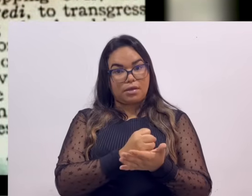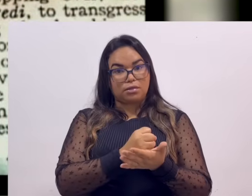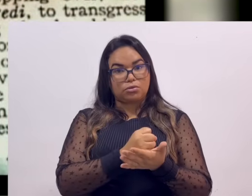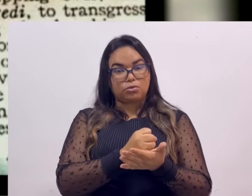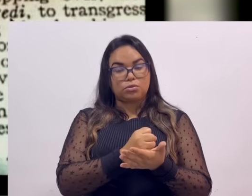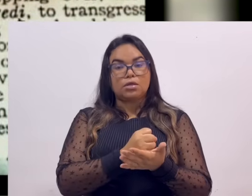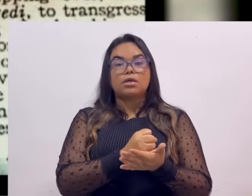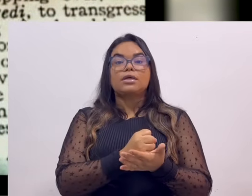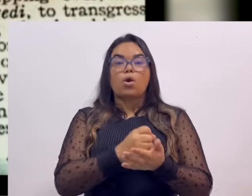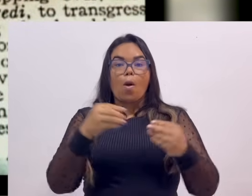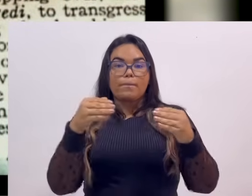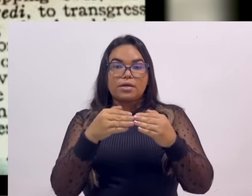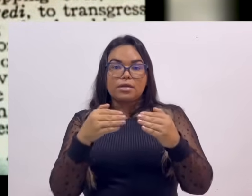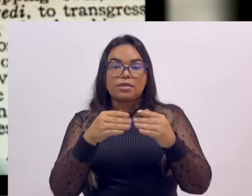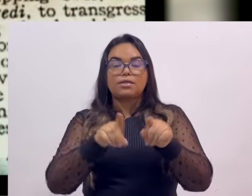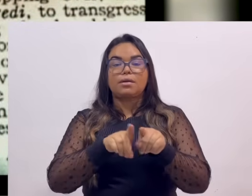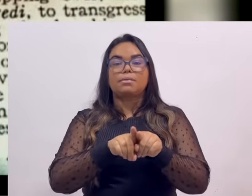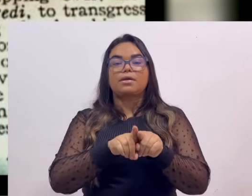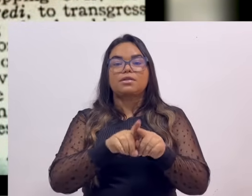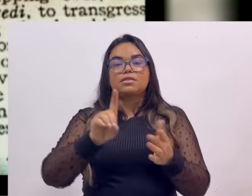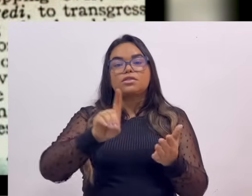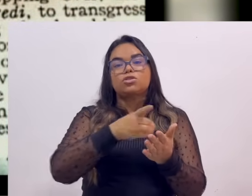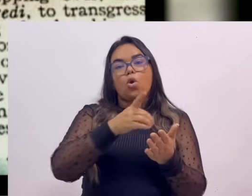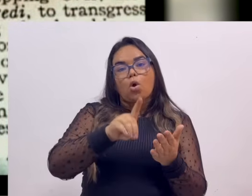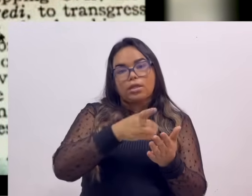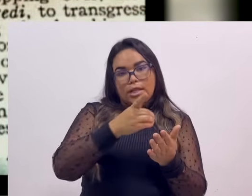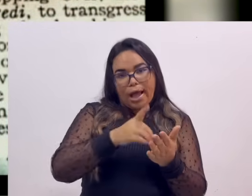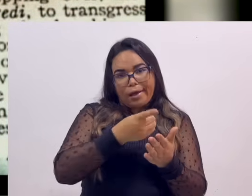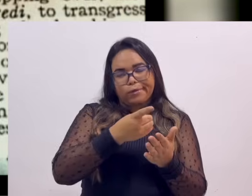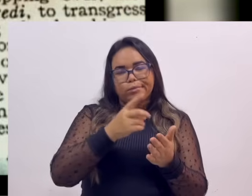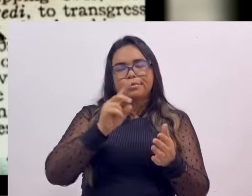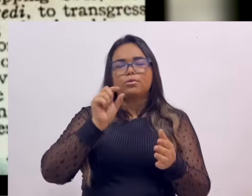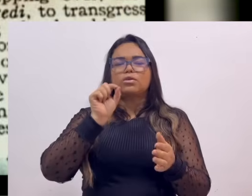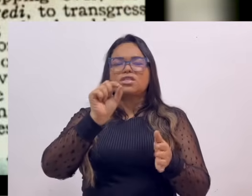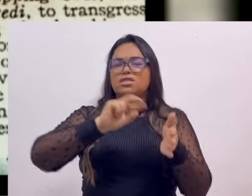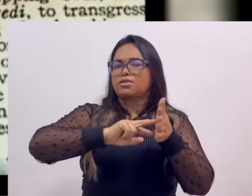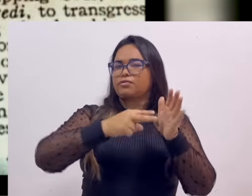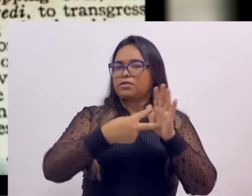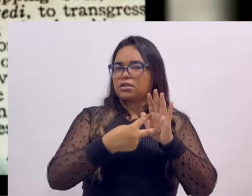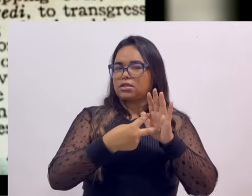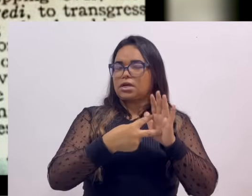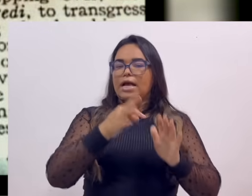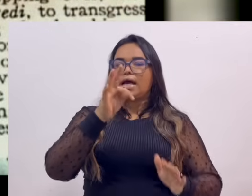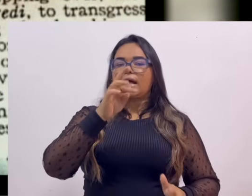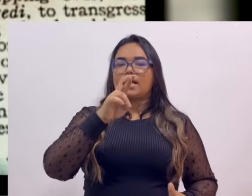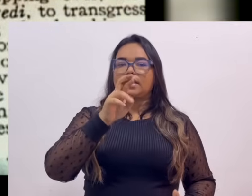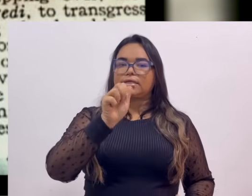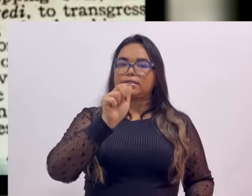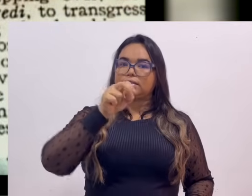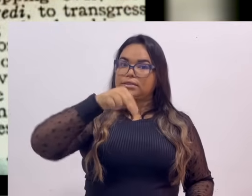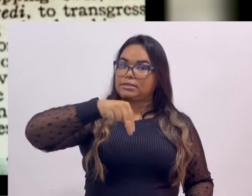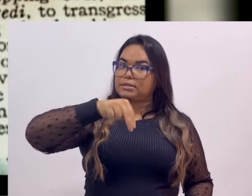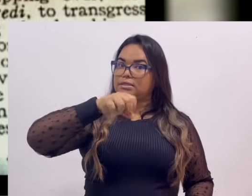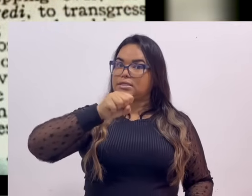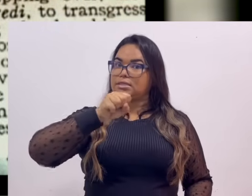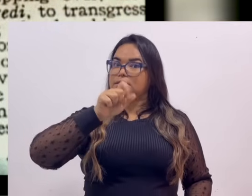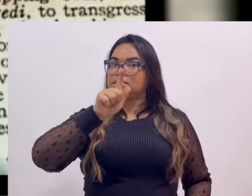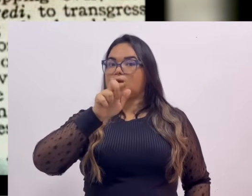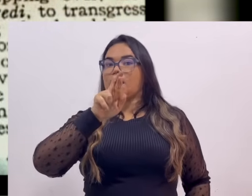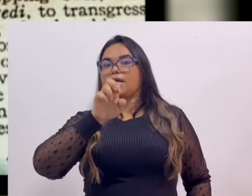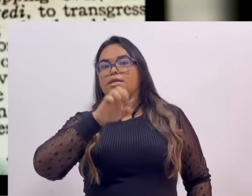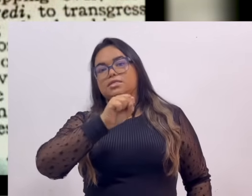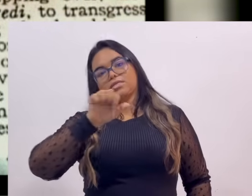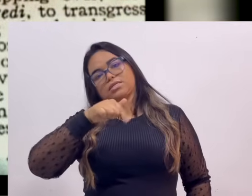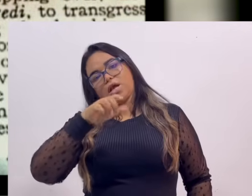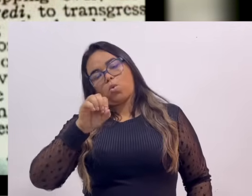significa transgressão? Transgressão é o efeito de agir para transgredir, quebra ou a violação de qualquer